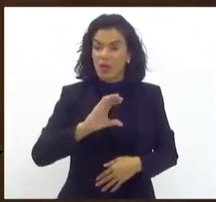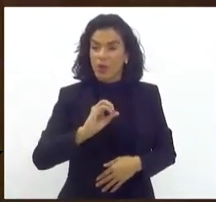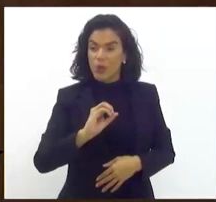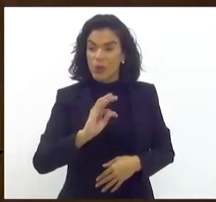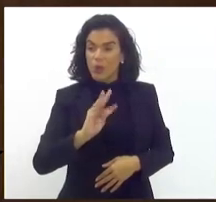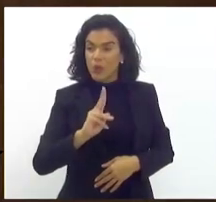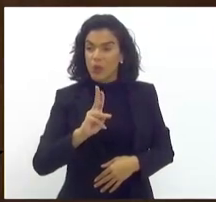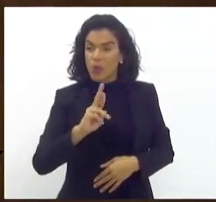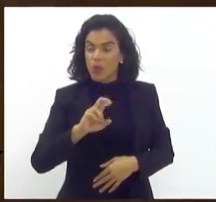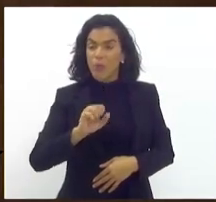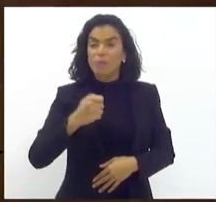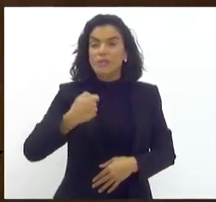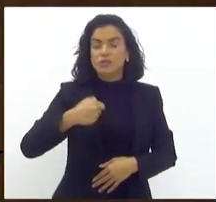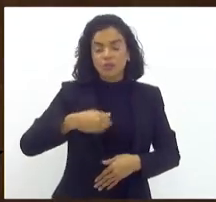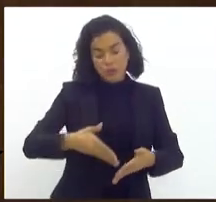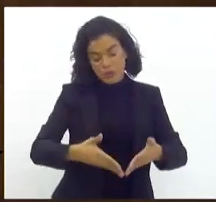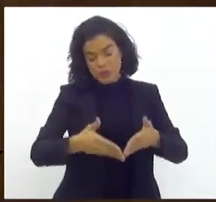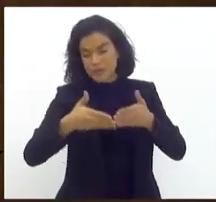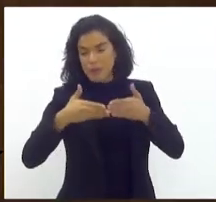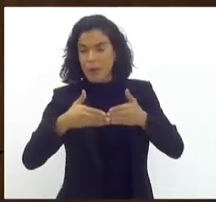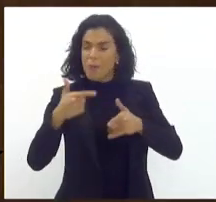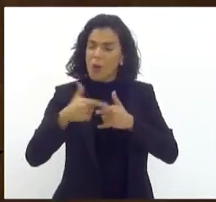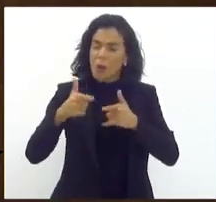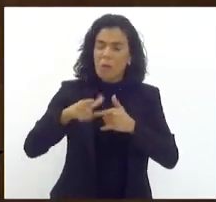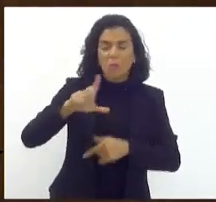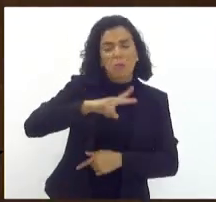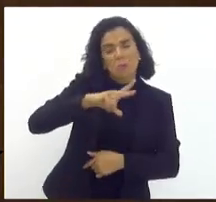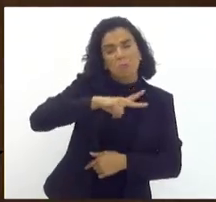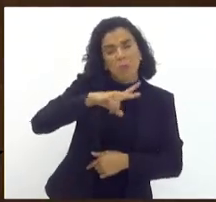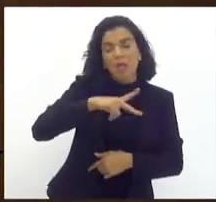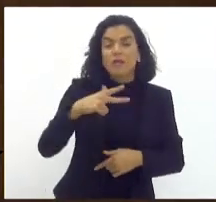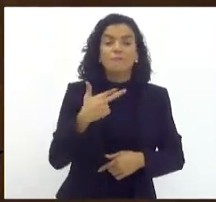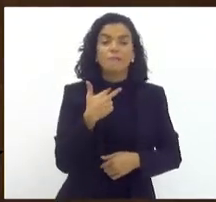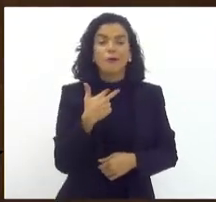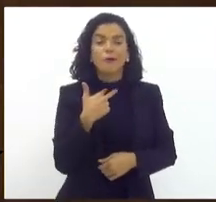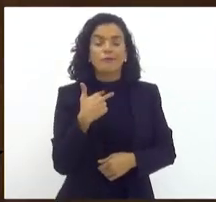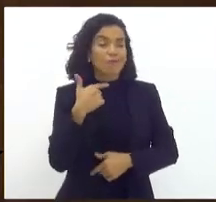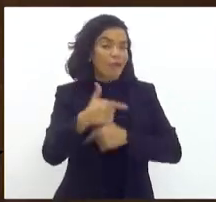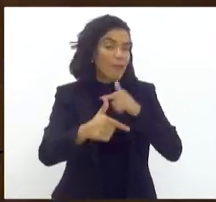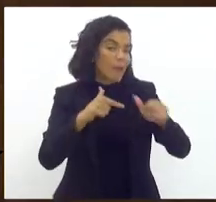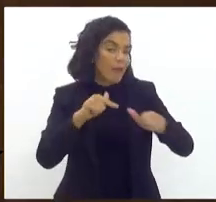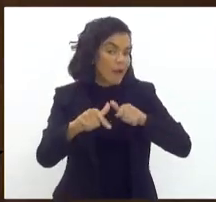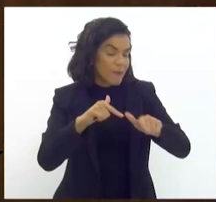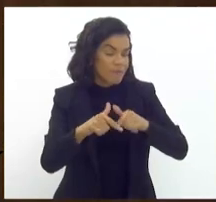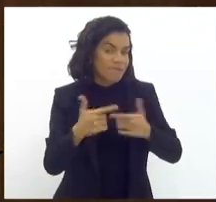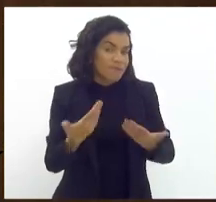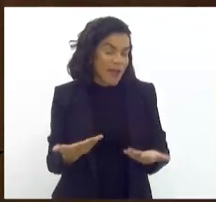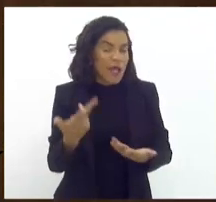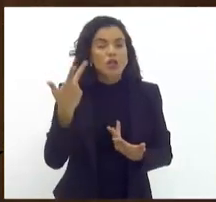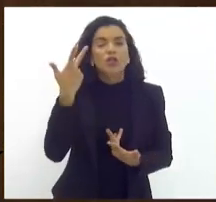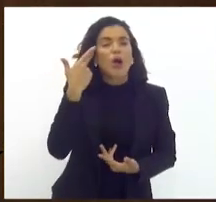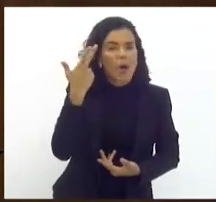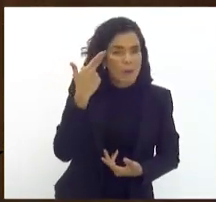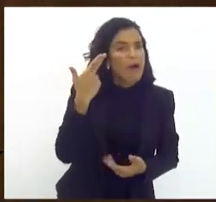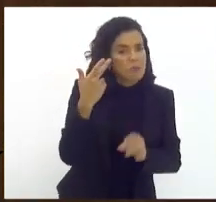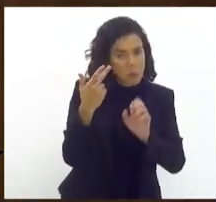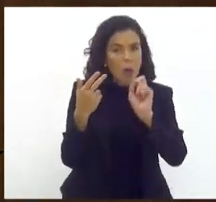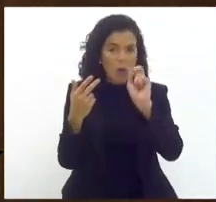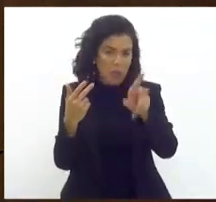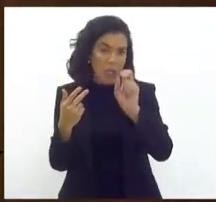se afastar teve um problema particular e não pode trabalhar Seria normal